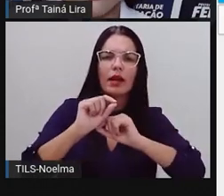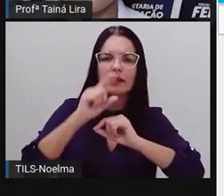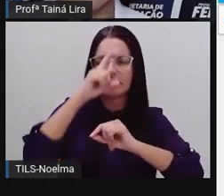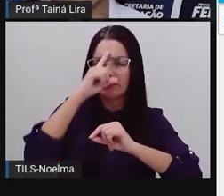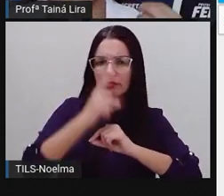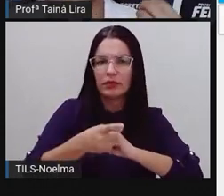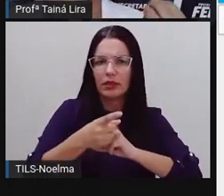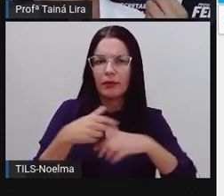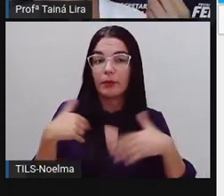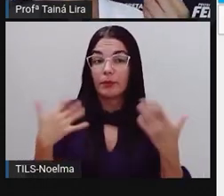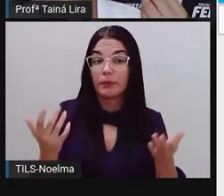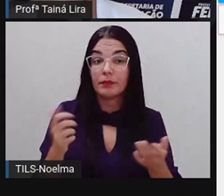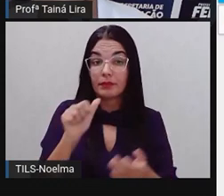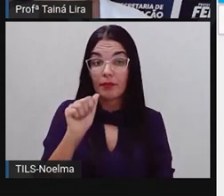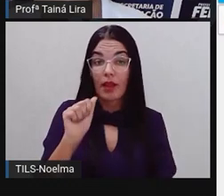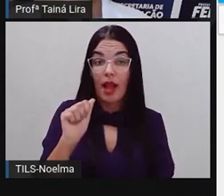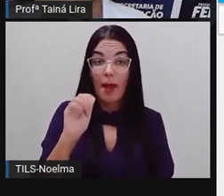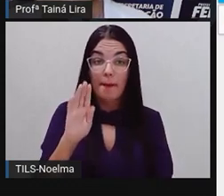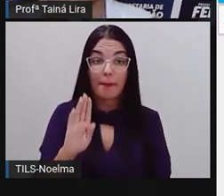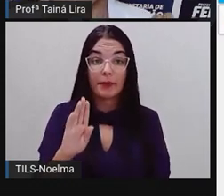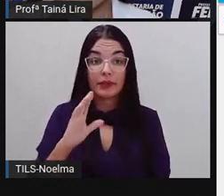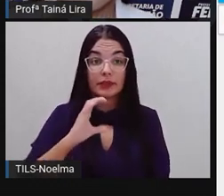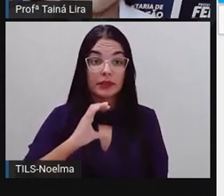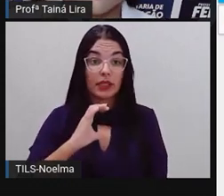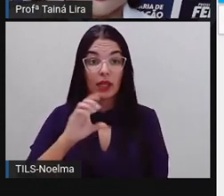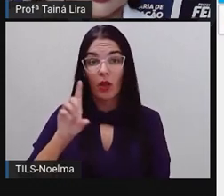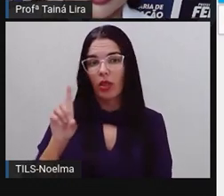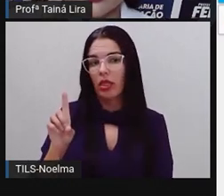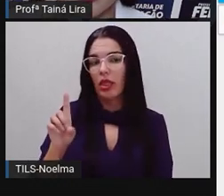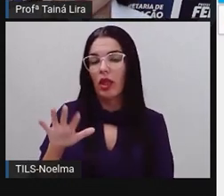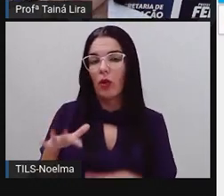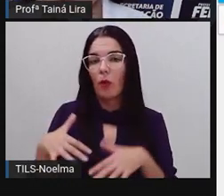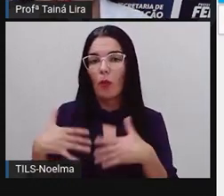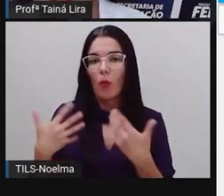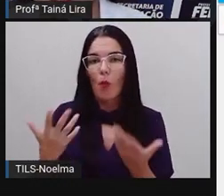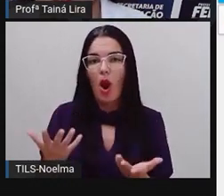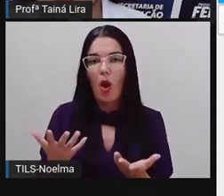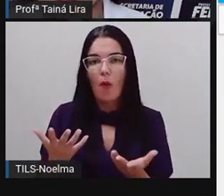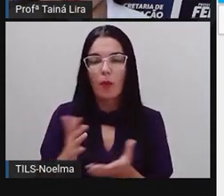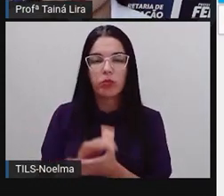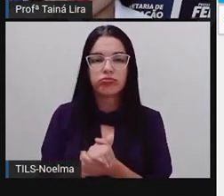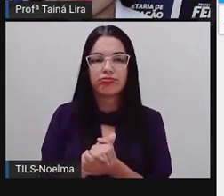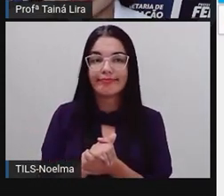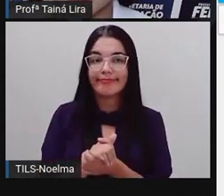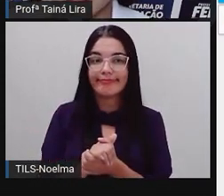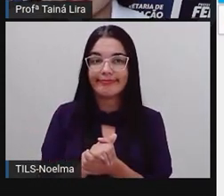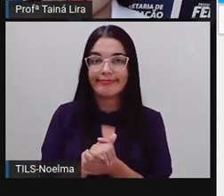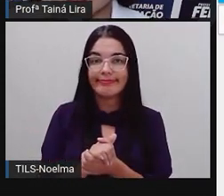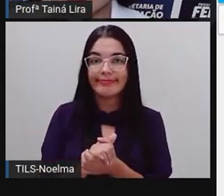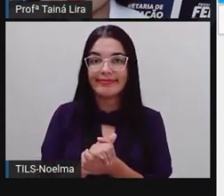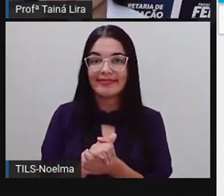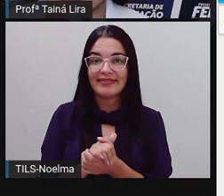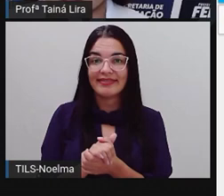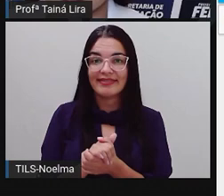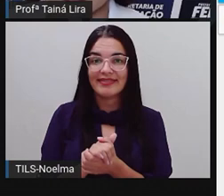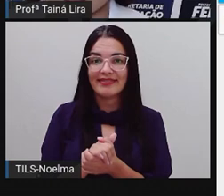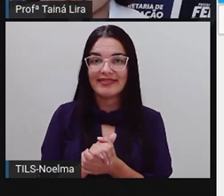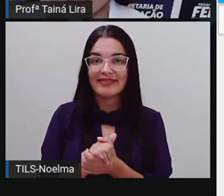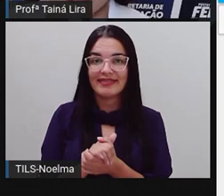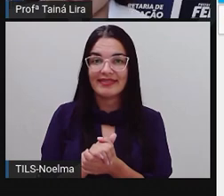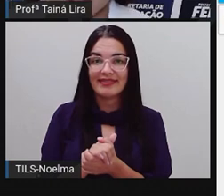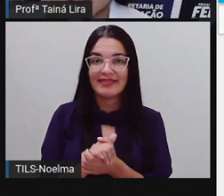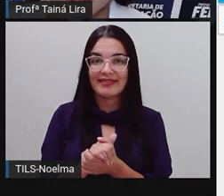o fim da escravidão no Brasil mas oportunidade para os africanos ou a Liber um dos